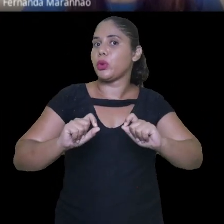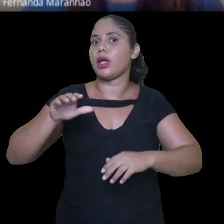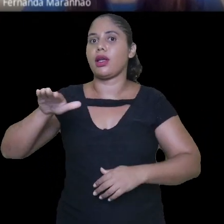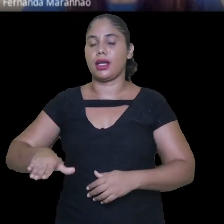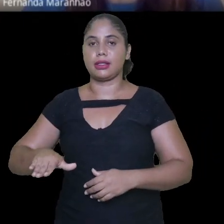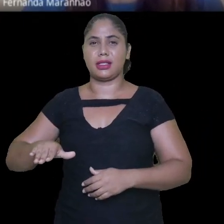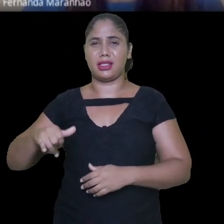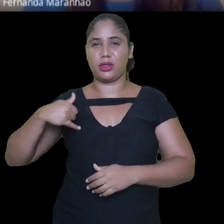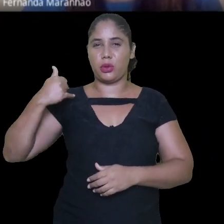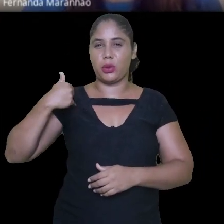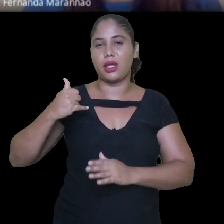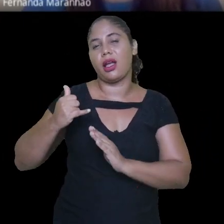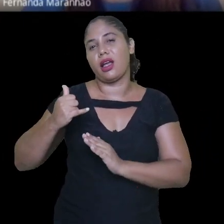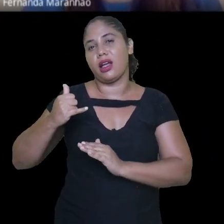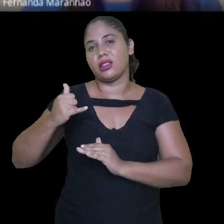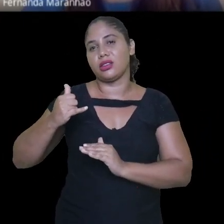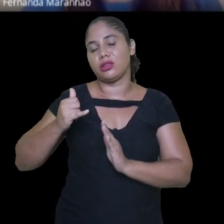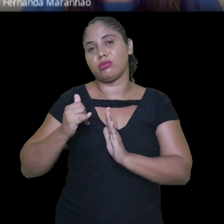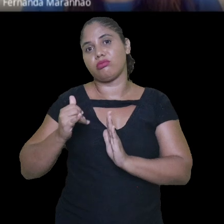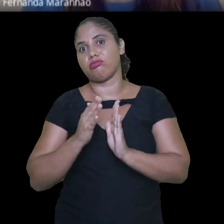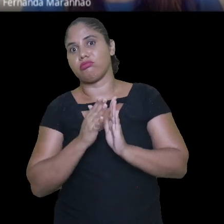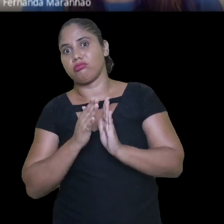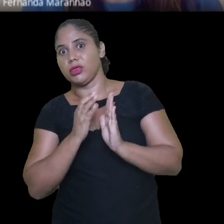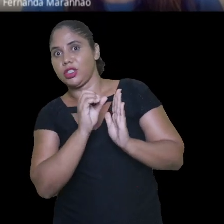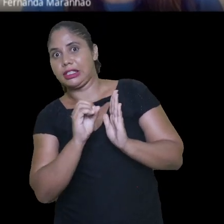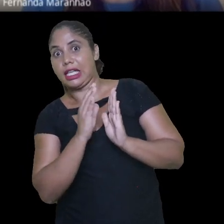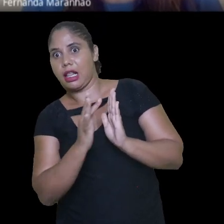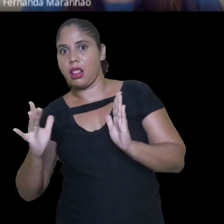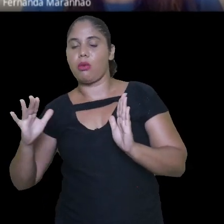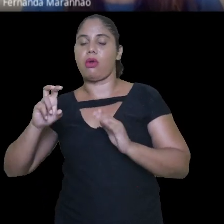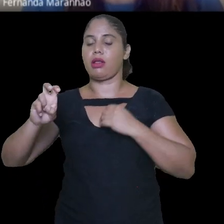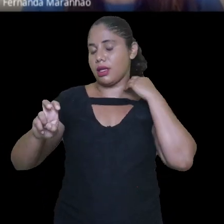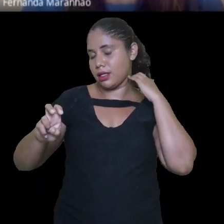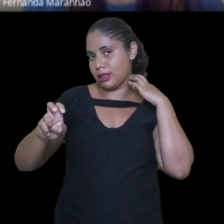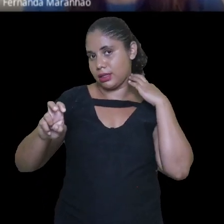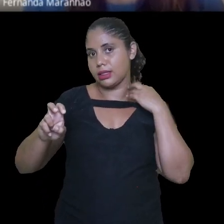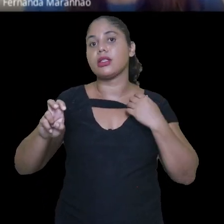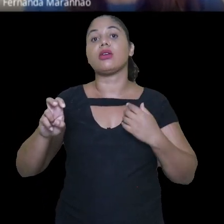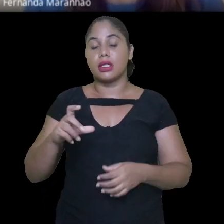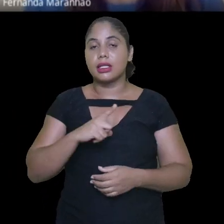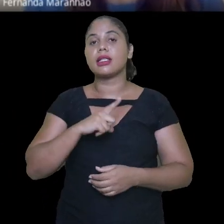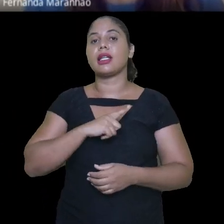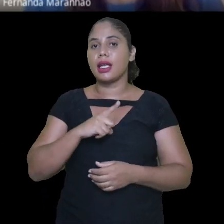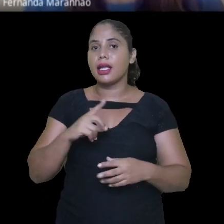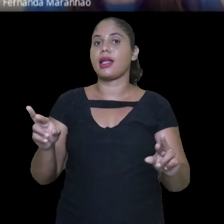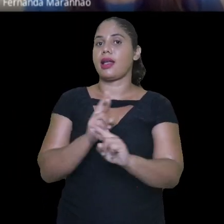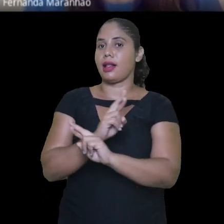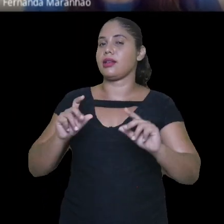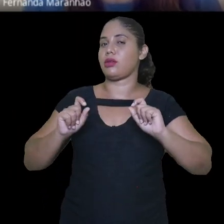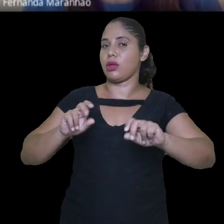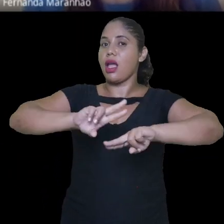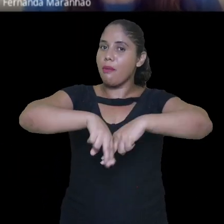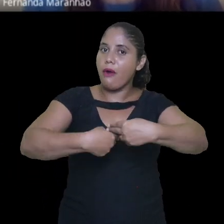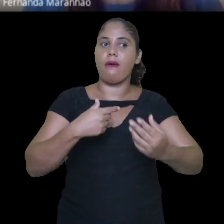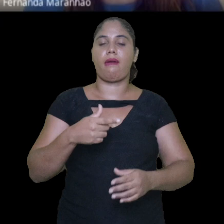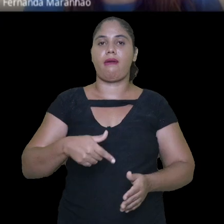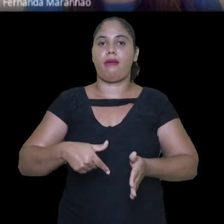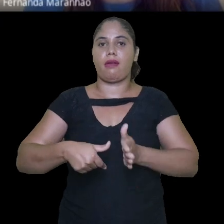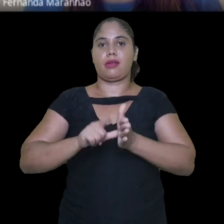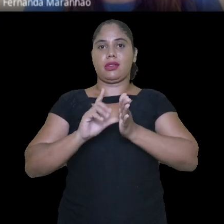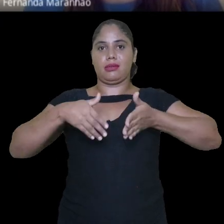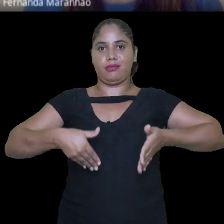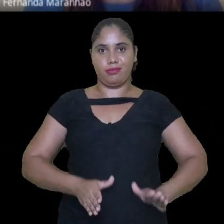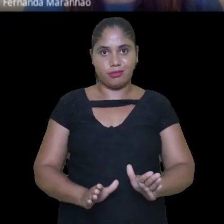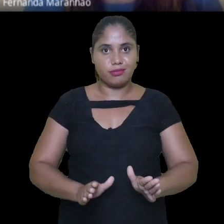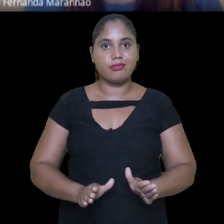não só neonatal, como o óbito advindo das complicações da prematuridade. No nosso slide há uma descrição